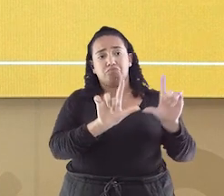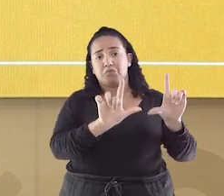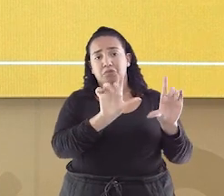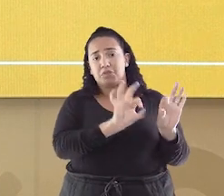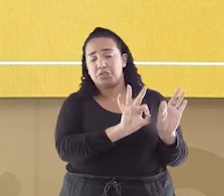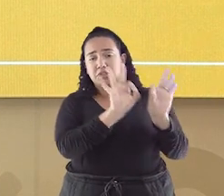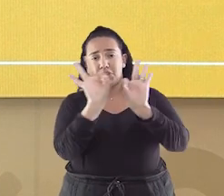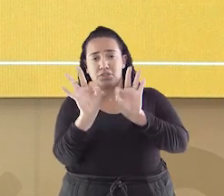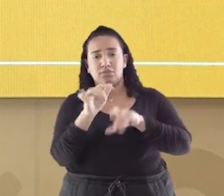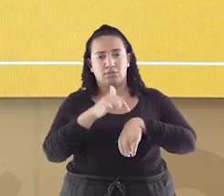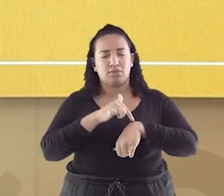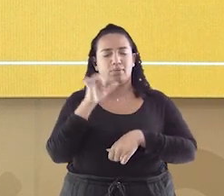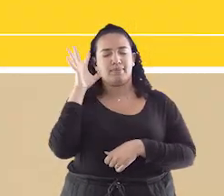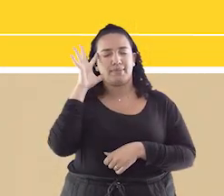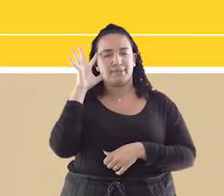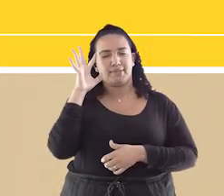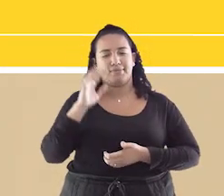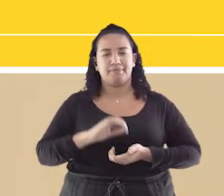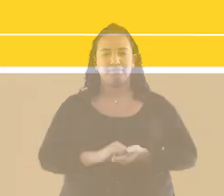ela? Pensem um pouquinho aí.